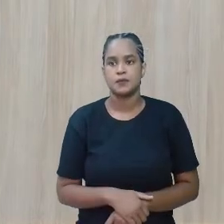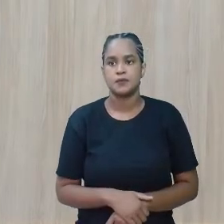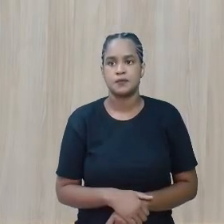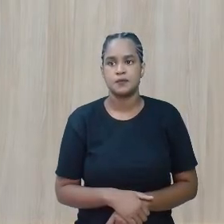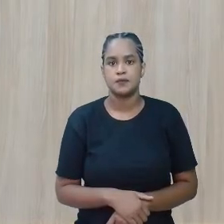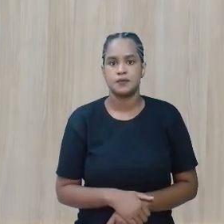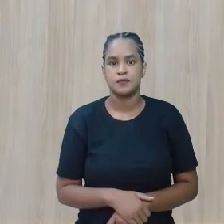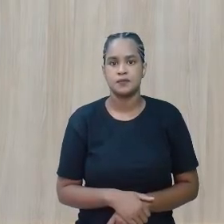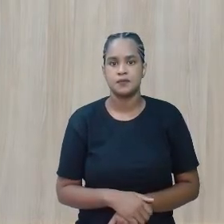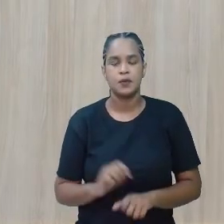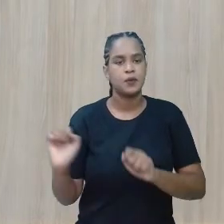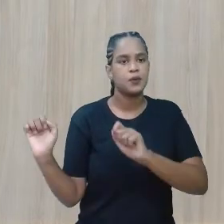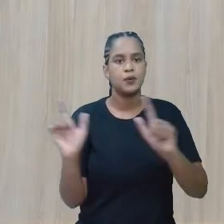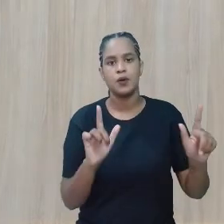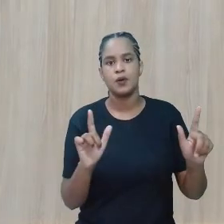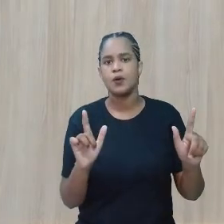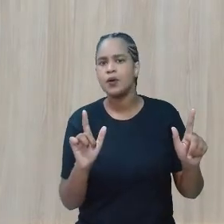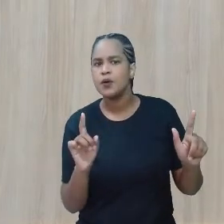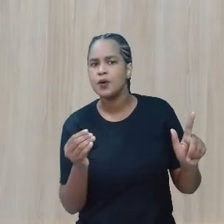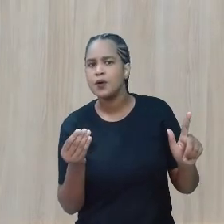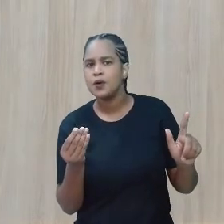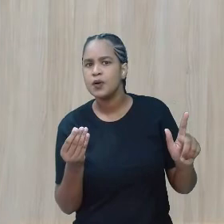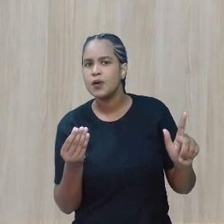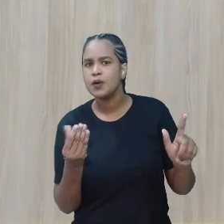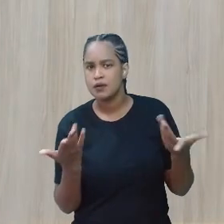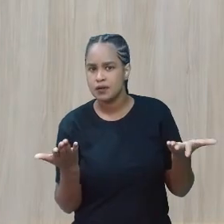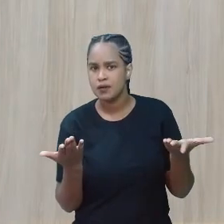lá, vai passar, né? Em nome de Jesus.